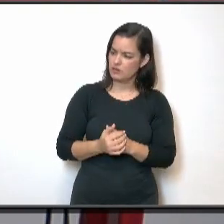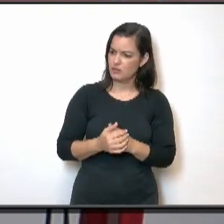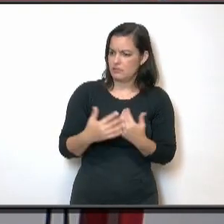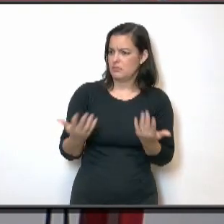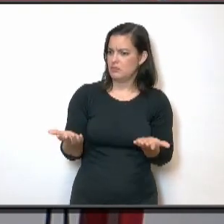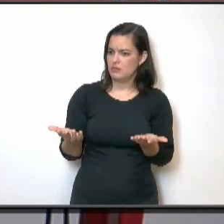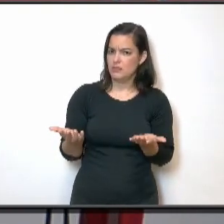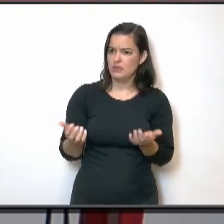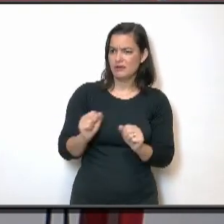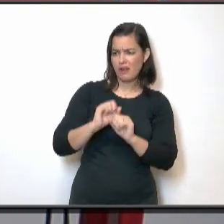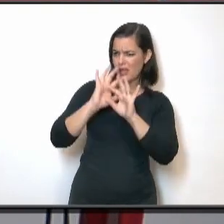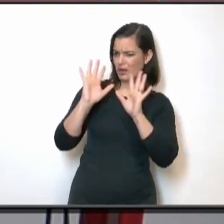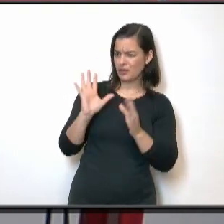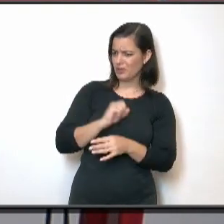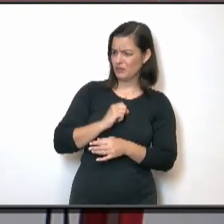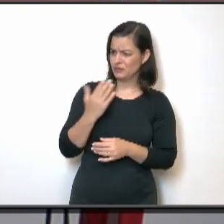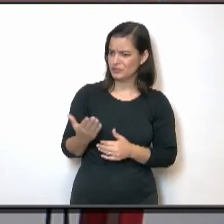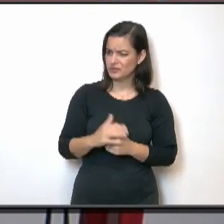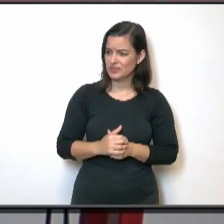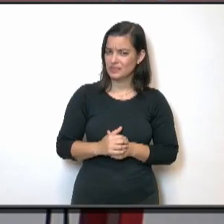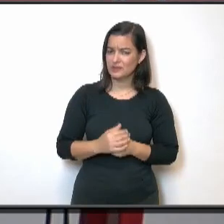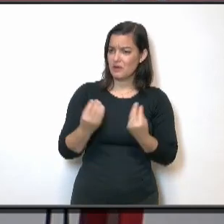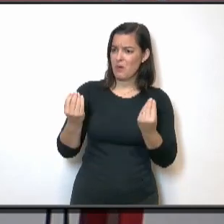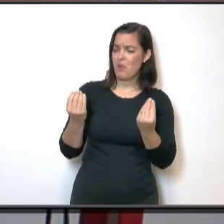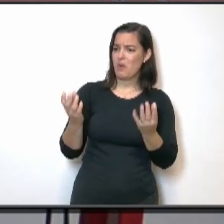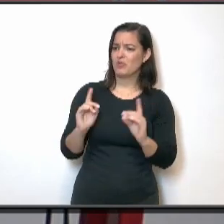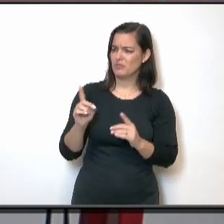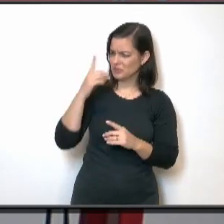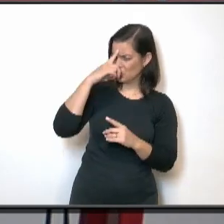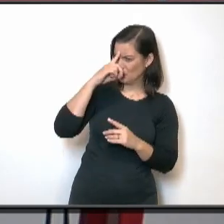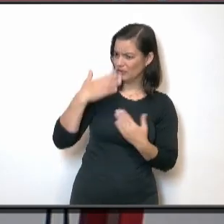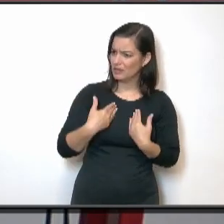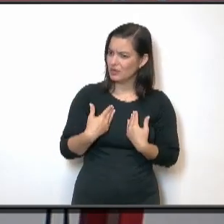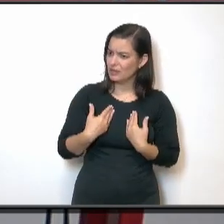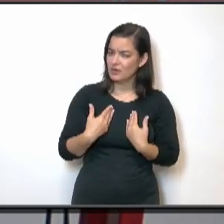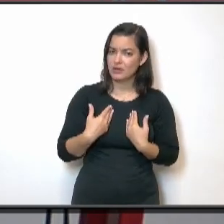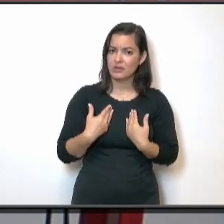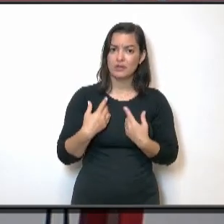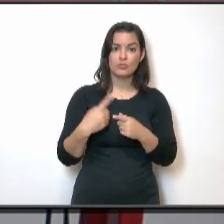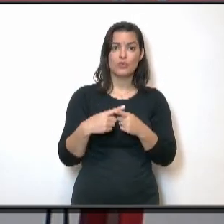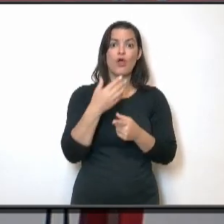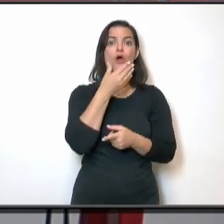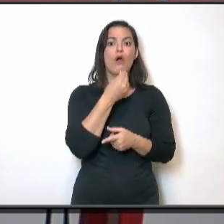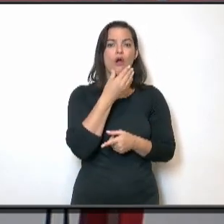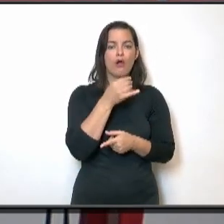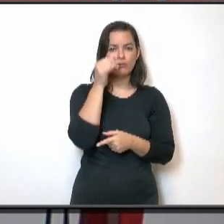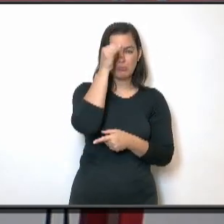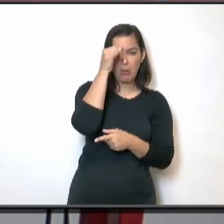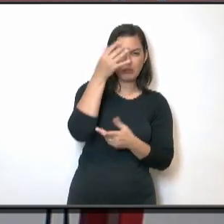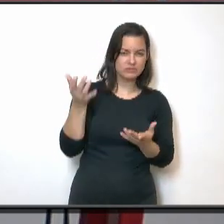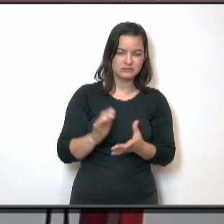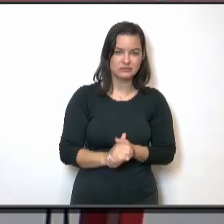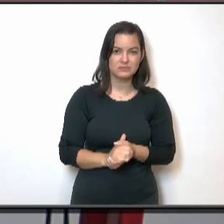bem, claro que eu te amo, meu bem. Como assim? Você tem dúvida disso? É porque a gente que é homem, a gente é bobo. Não